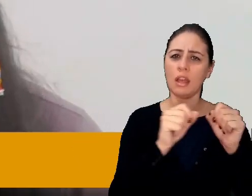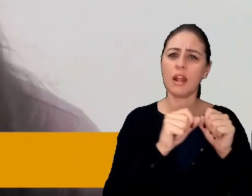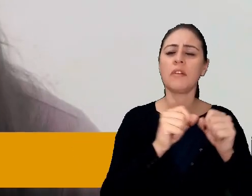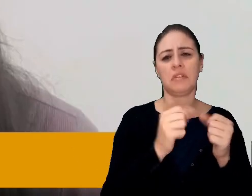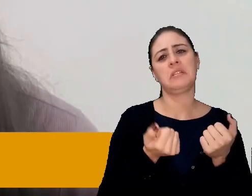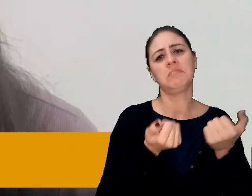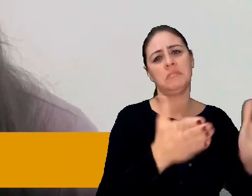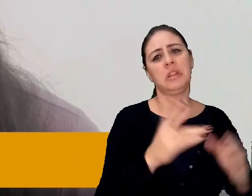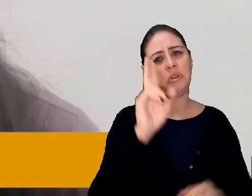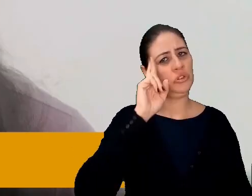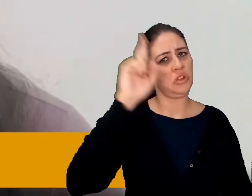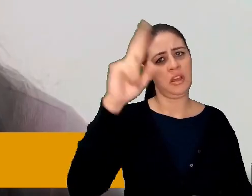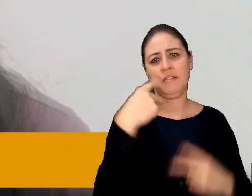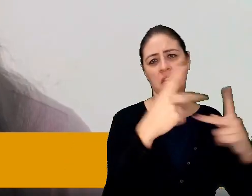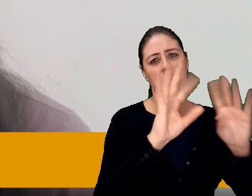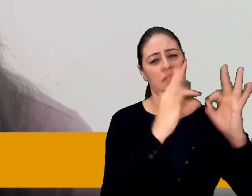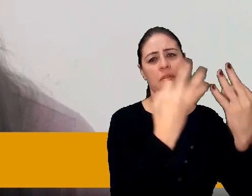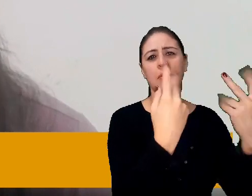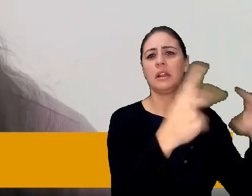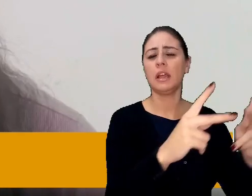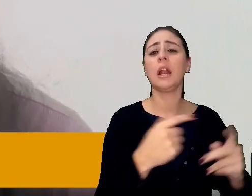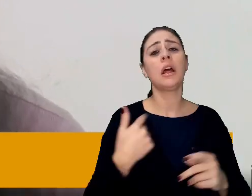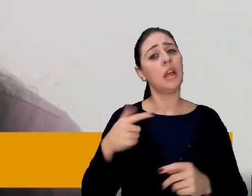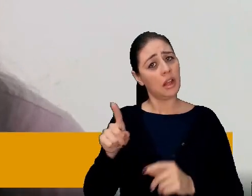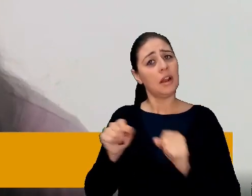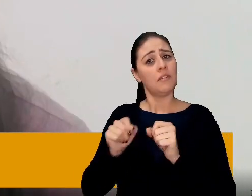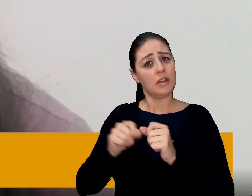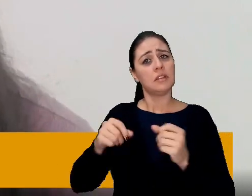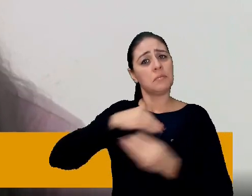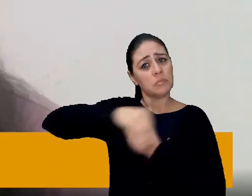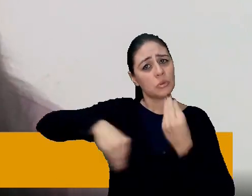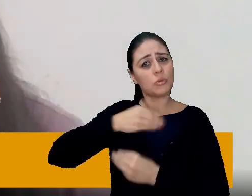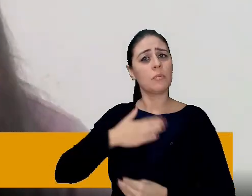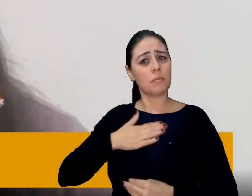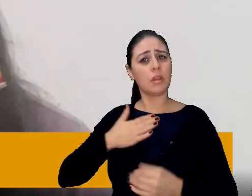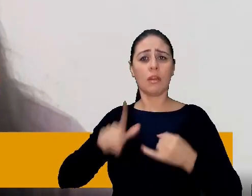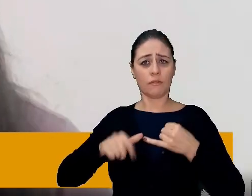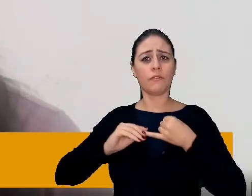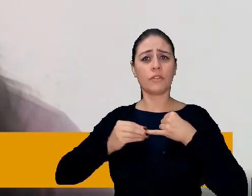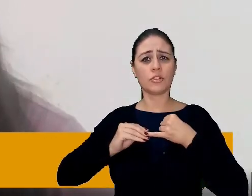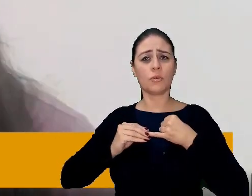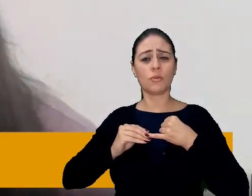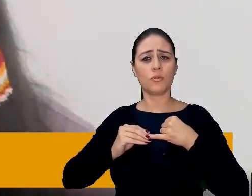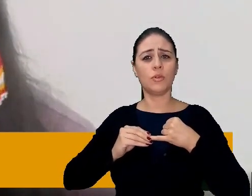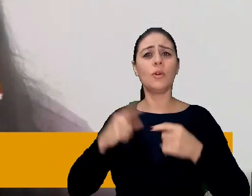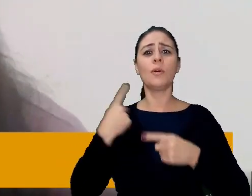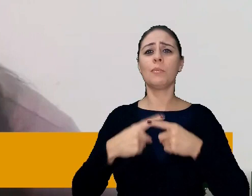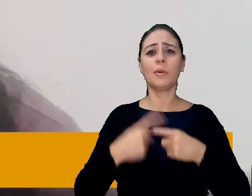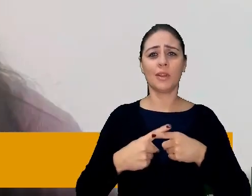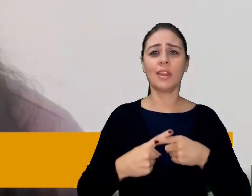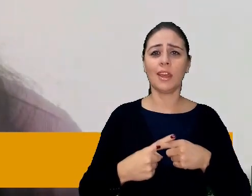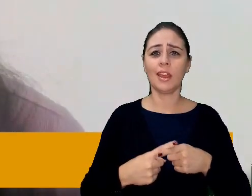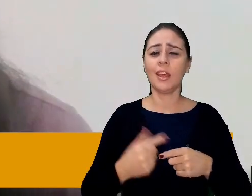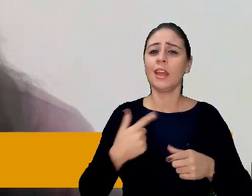cozinhou separadinho a canjica com feijão, porque ela falou assim que quando ela cresceu, que a primeira que ela se deu por gente, que ela fala, tem esse costume, quando eu me dei por gente,